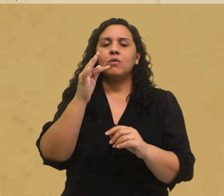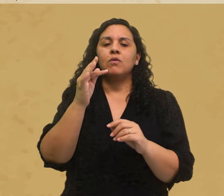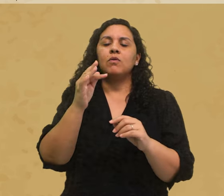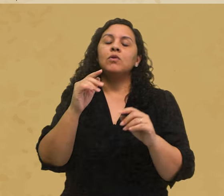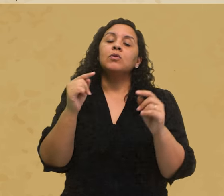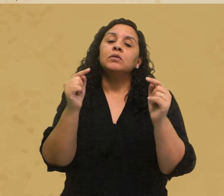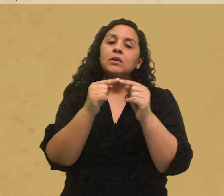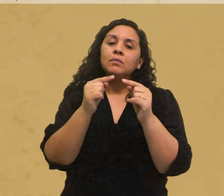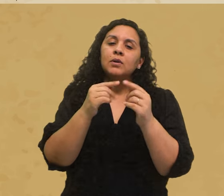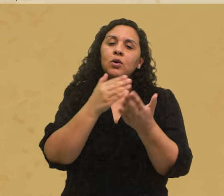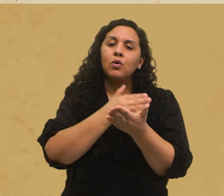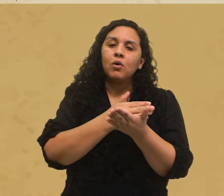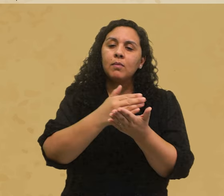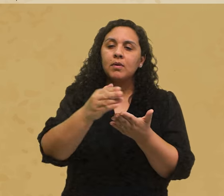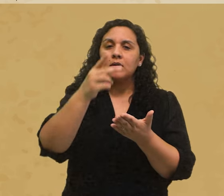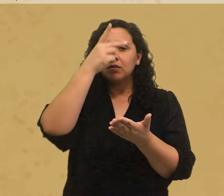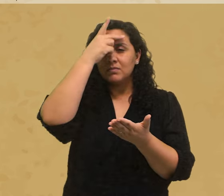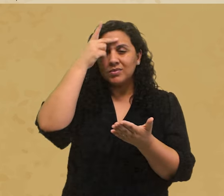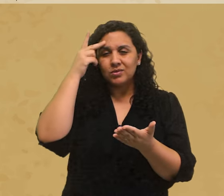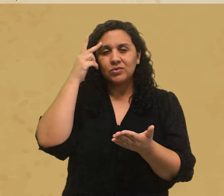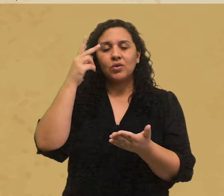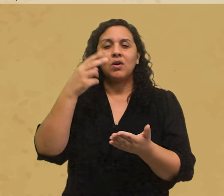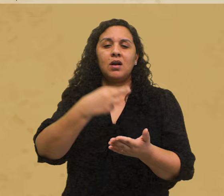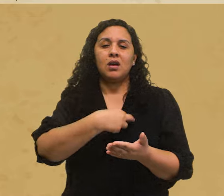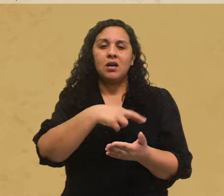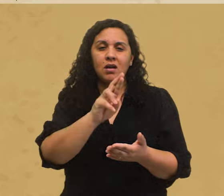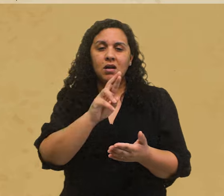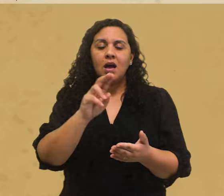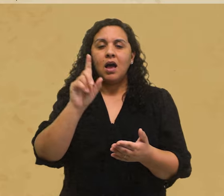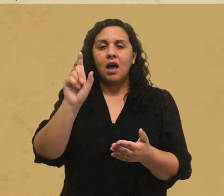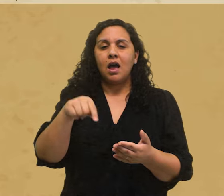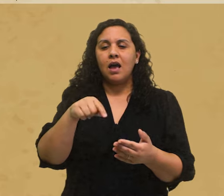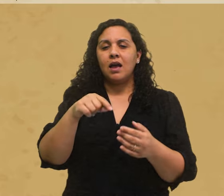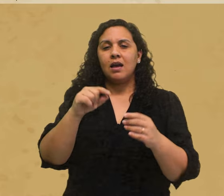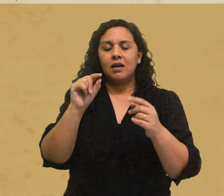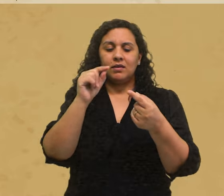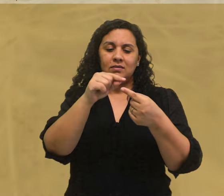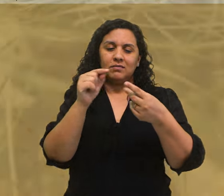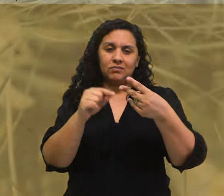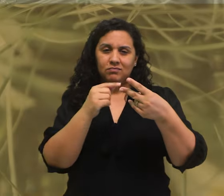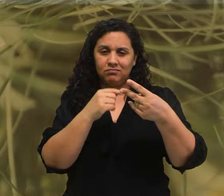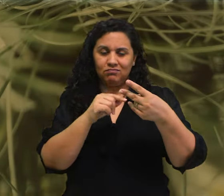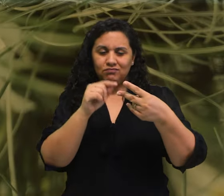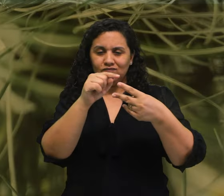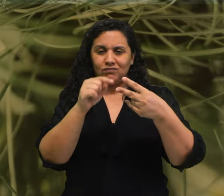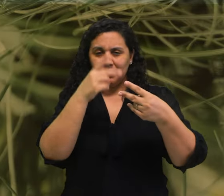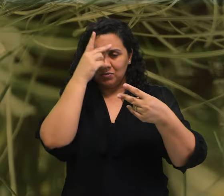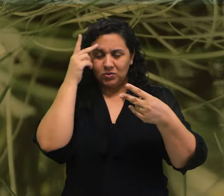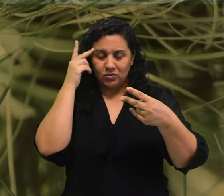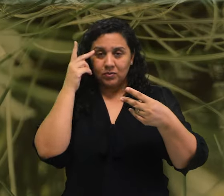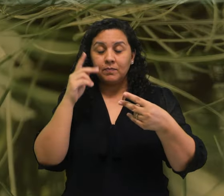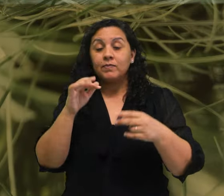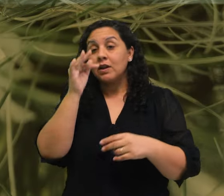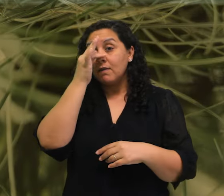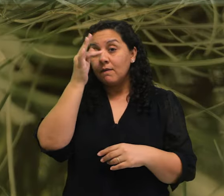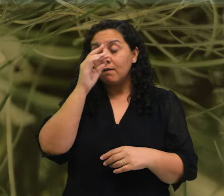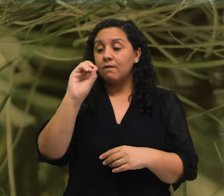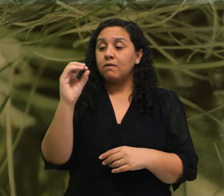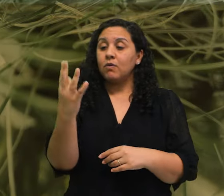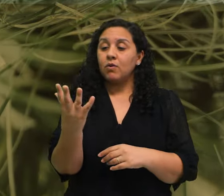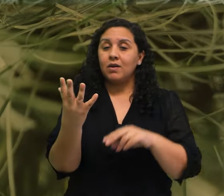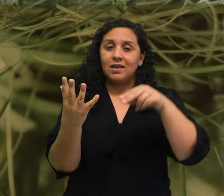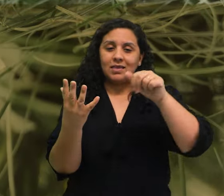as cerimônias de iniciação ao culto de Deméter e Perséfone. A flor